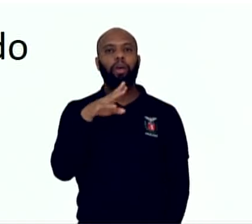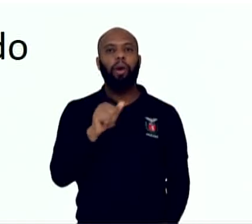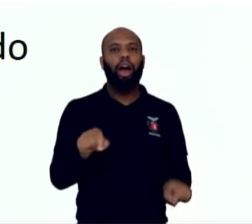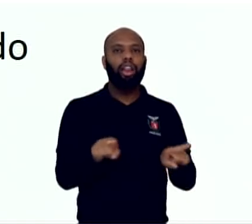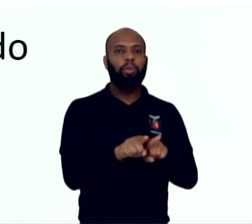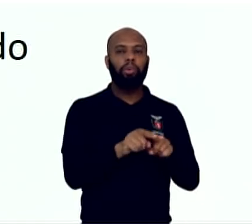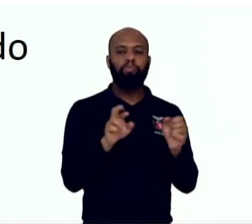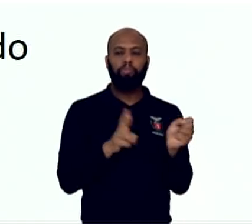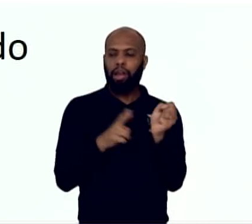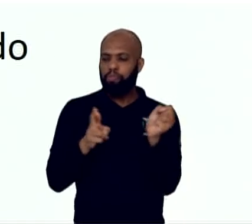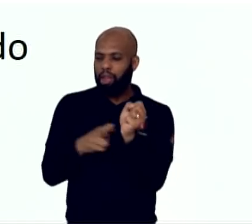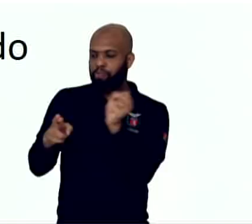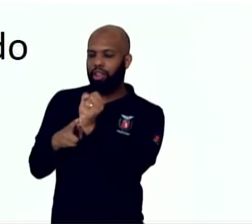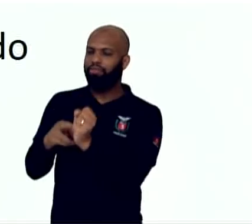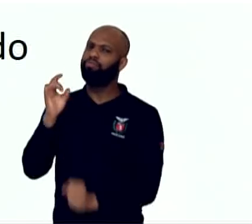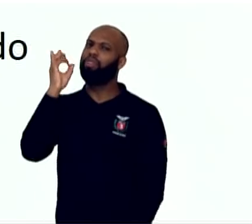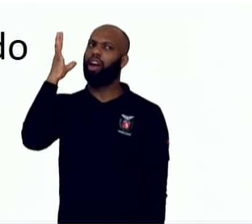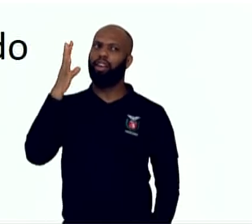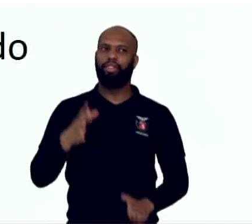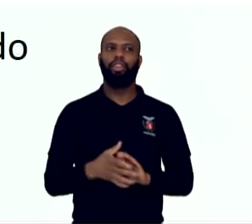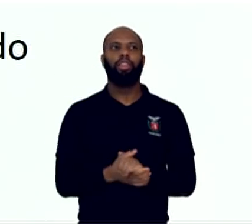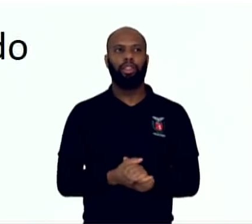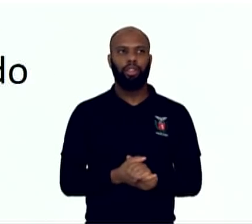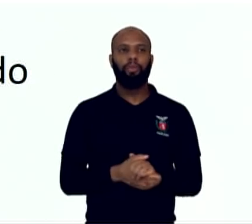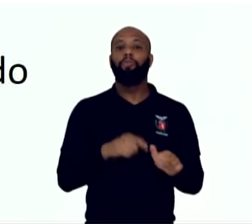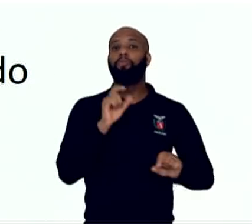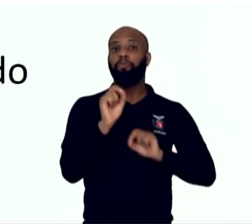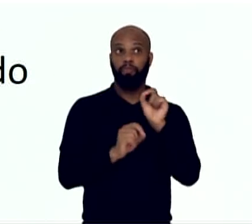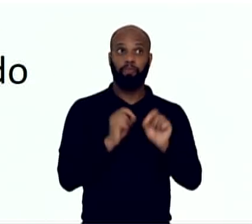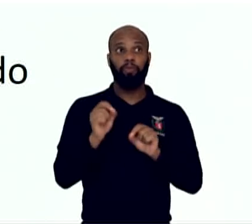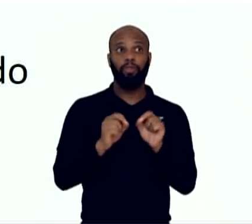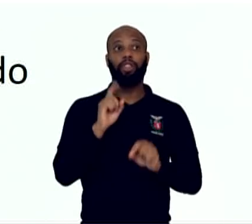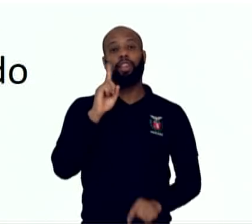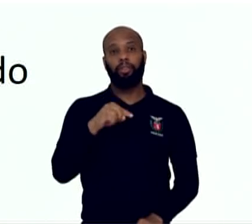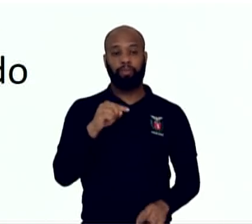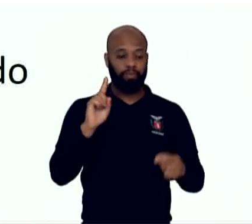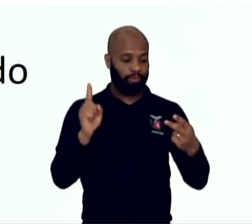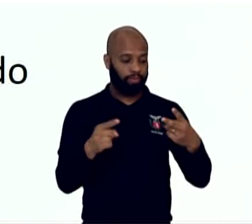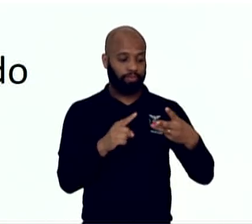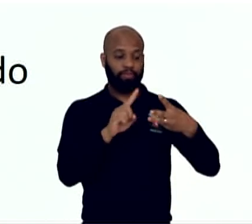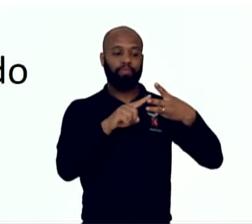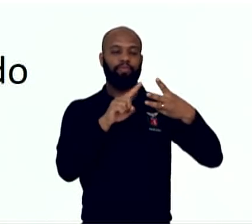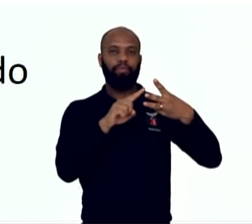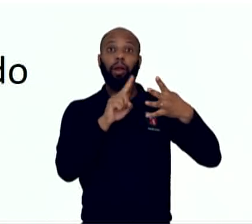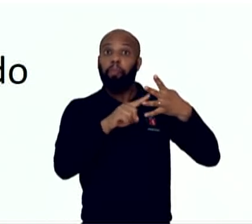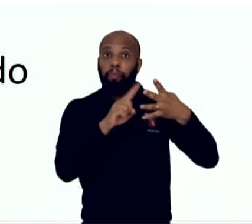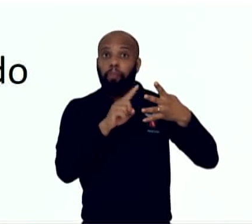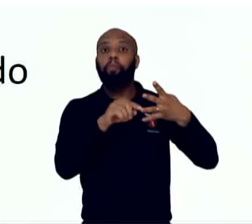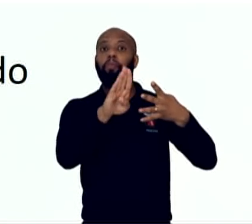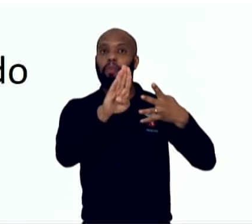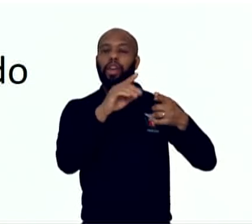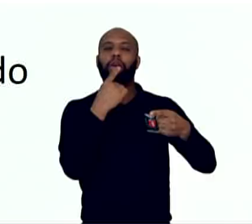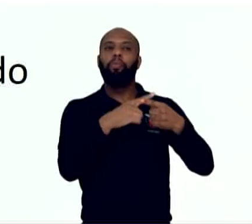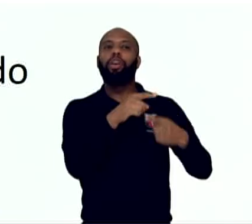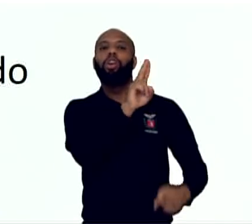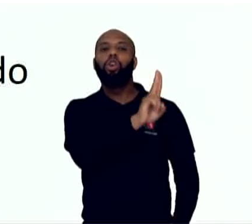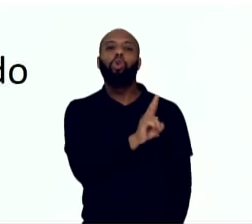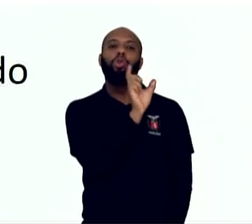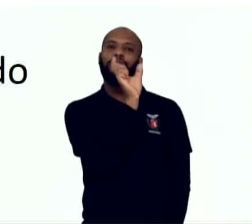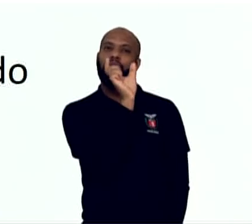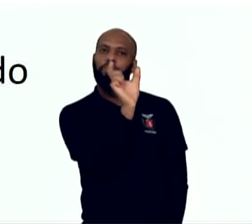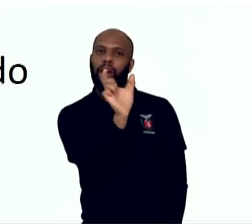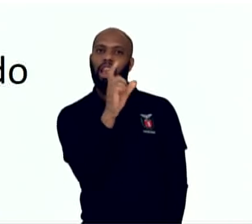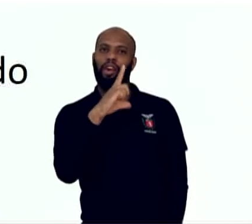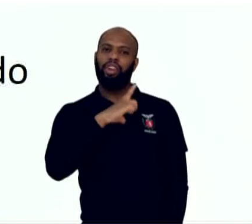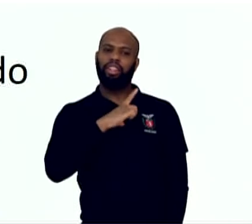ritmo. Fácil, né? Sentido figurado é quando o poeta recorre ao uso de palavras